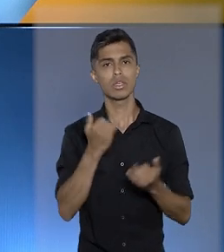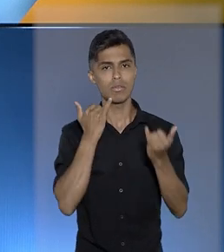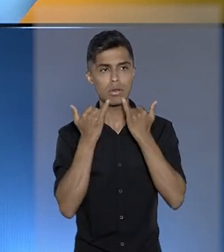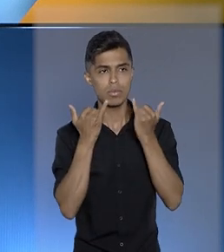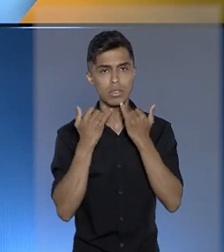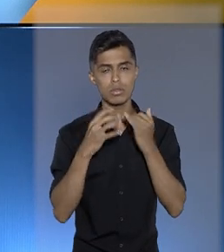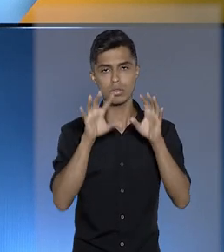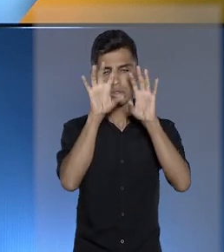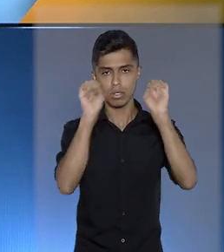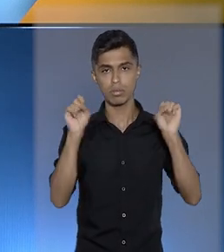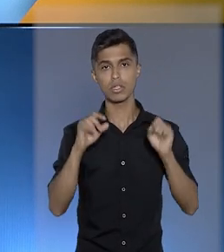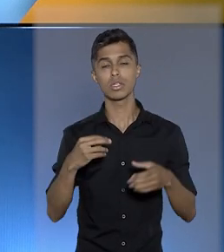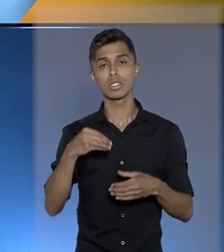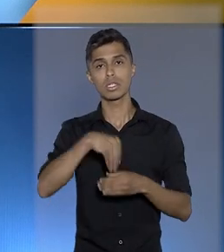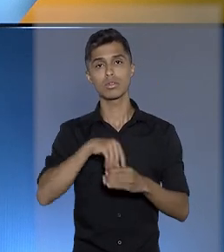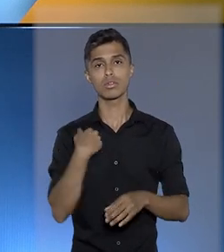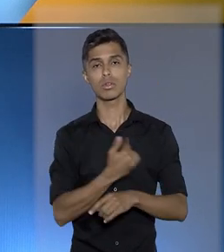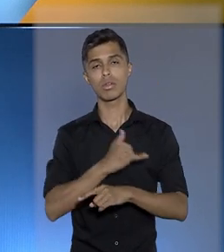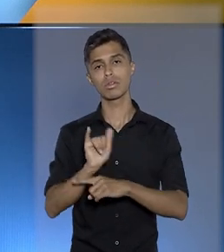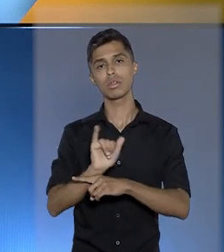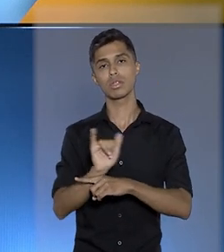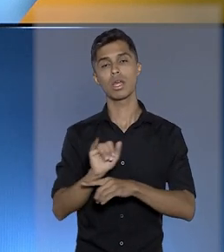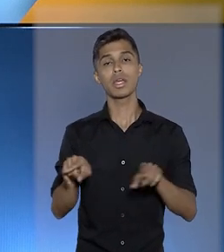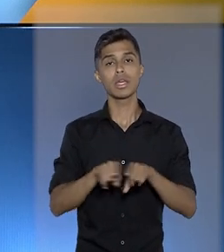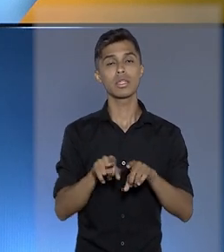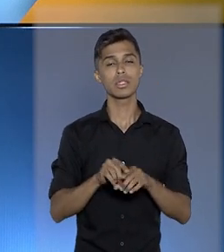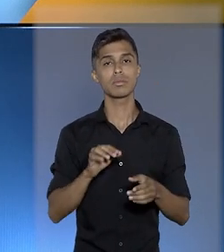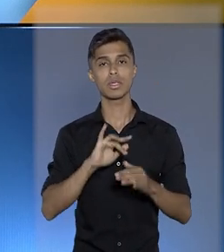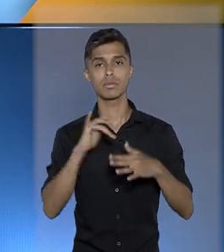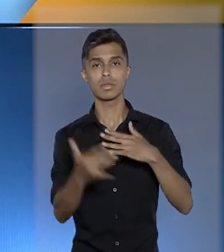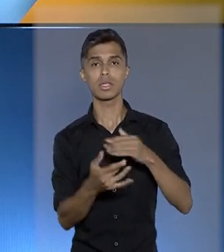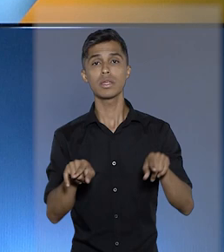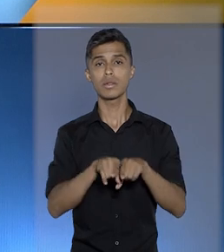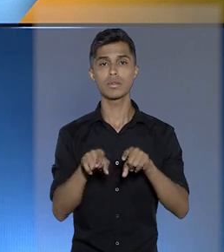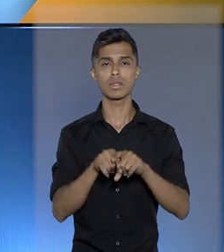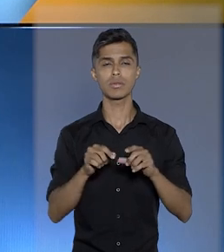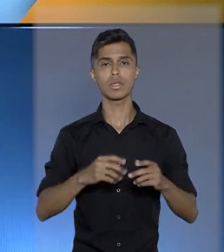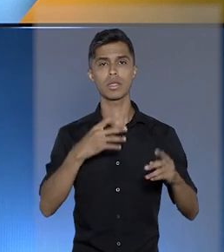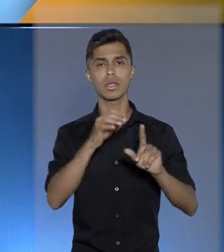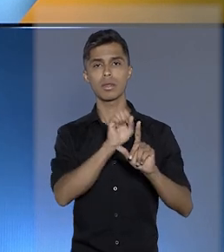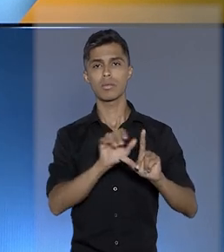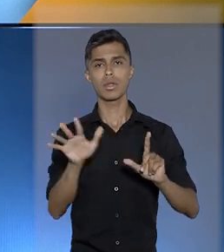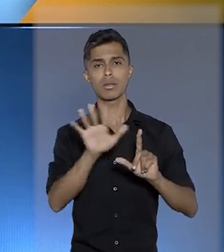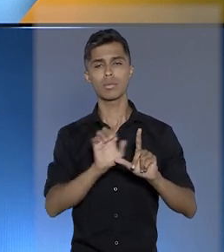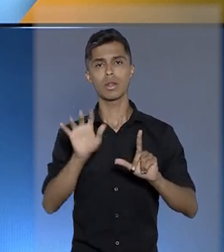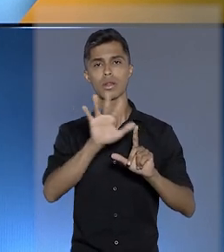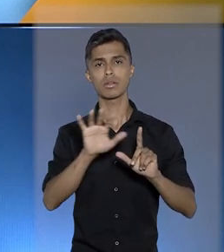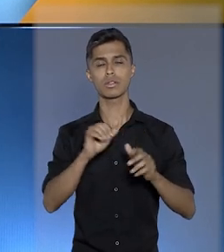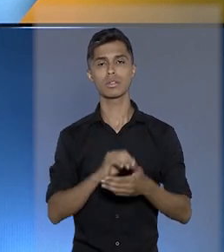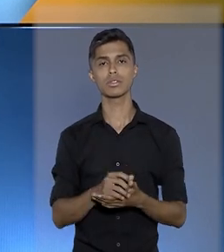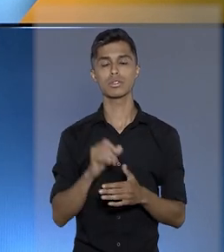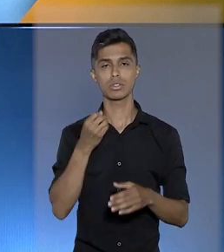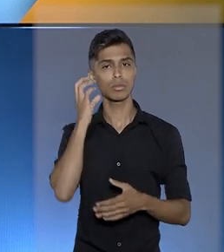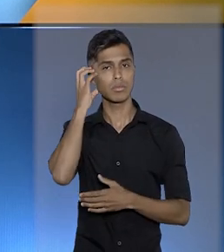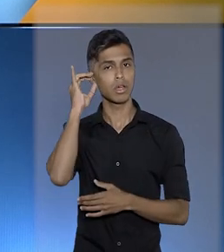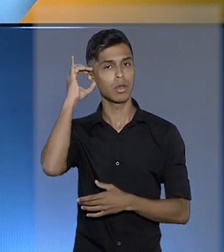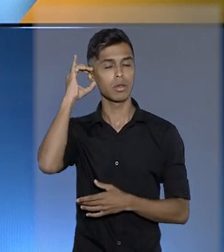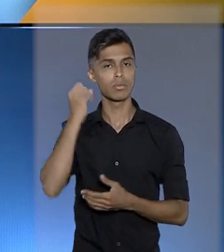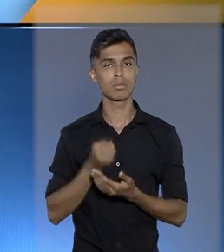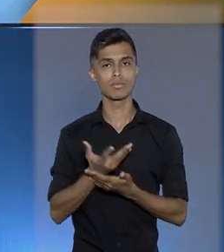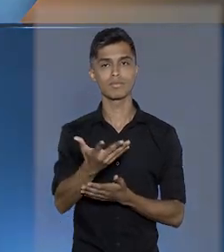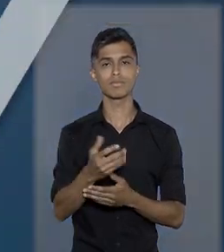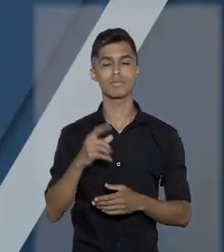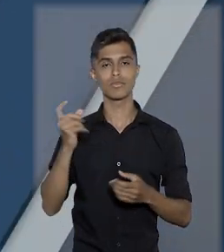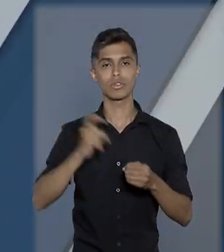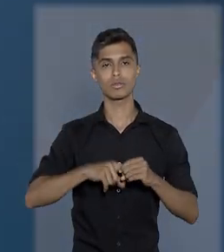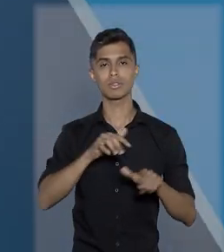tribunal no nosso canal do YouTube nas redes sociais e nas plataformas de Podcast a gente volta semana que vem tchau